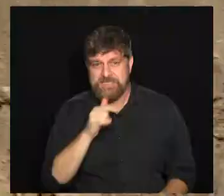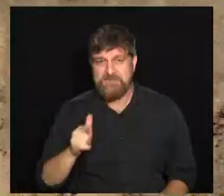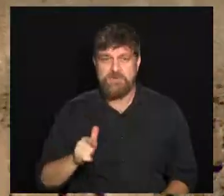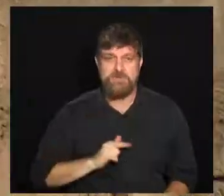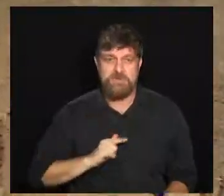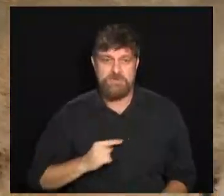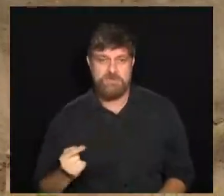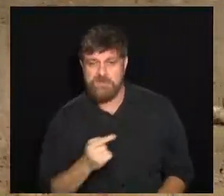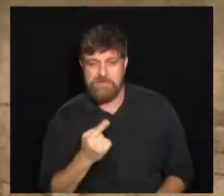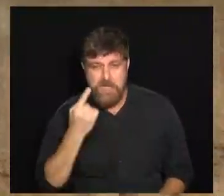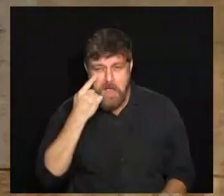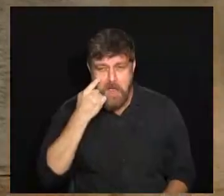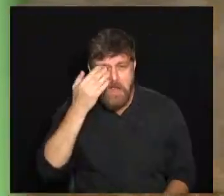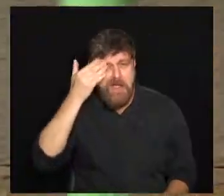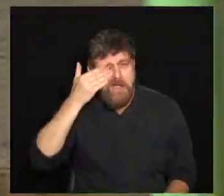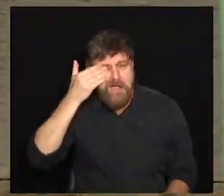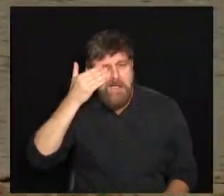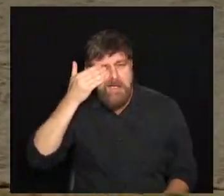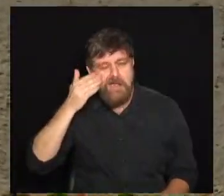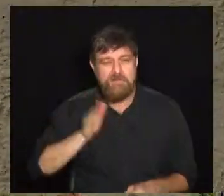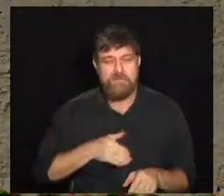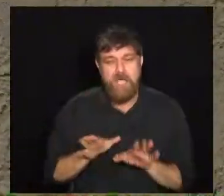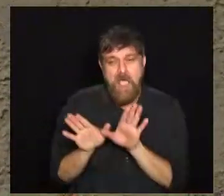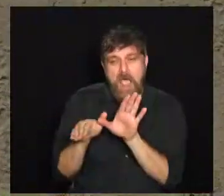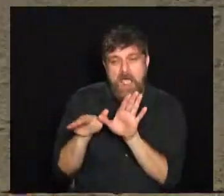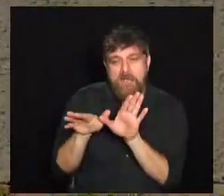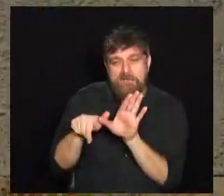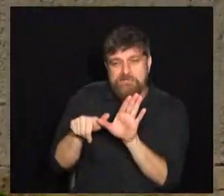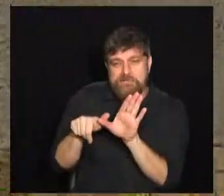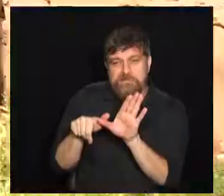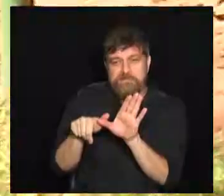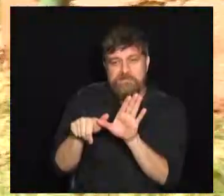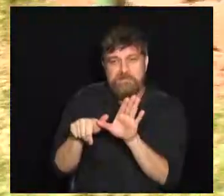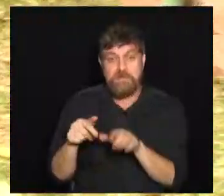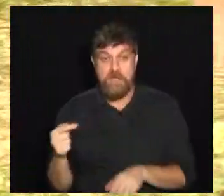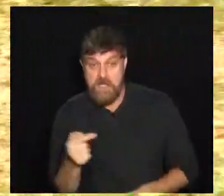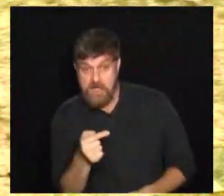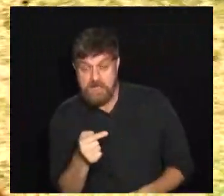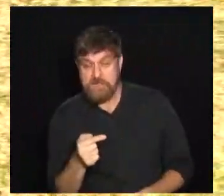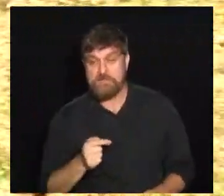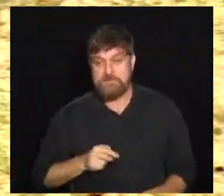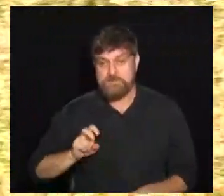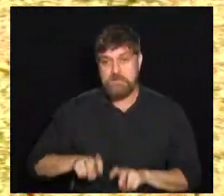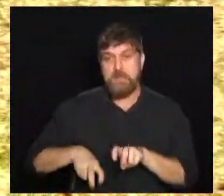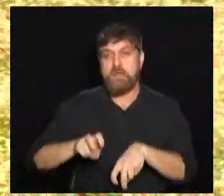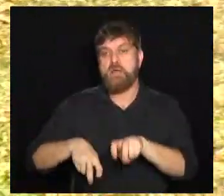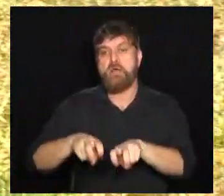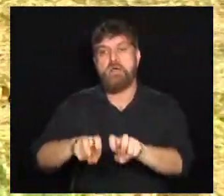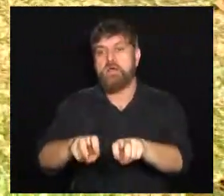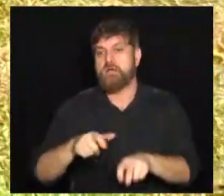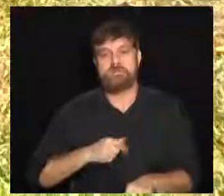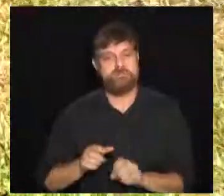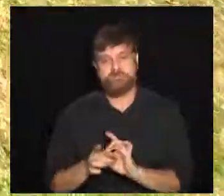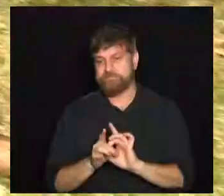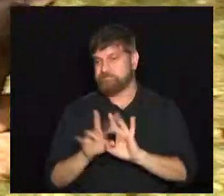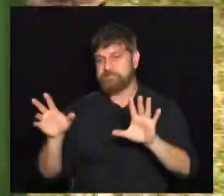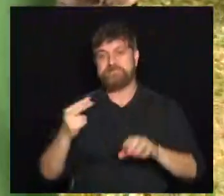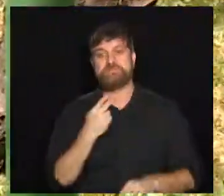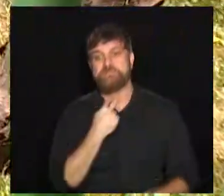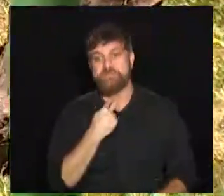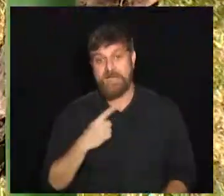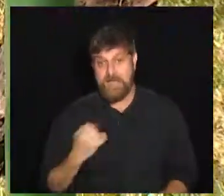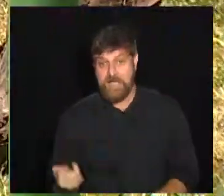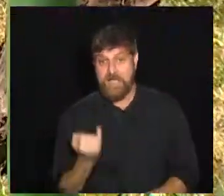perca a visão ou cuja asa seja amputada. Esses animais, obviamente, que não podem ser soltos. Por isso